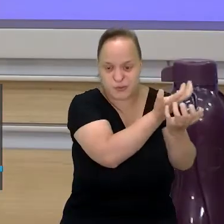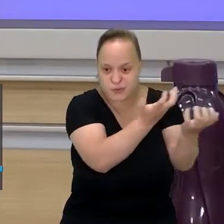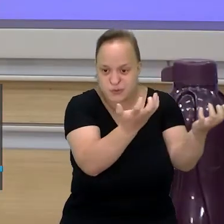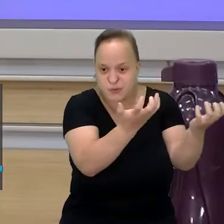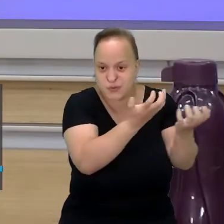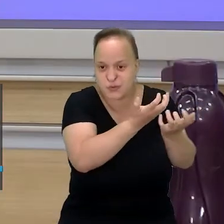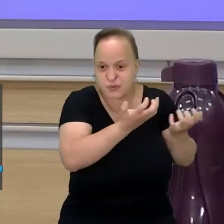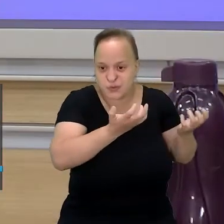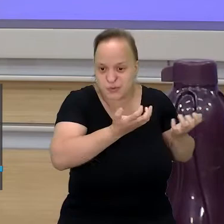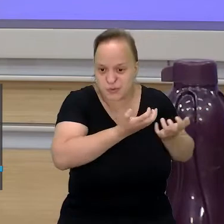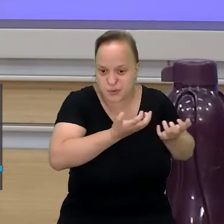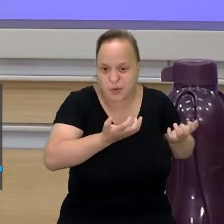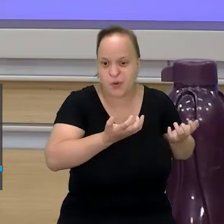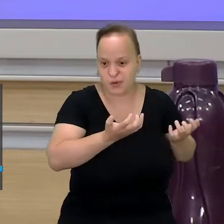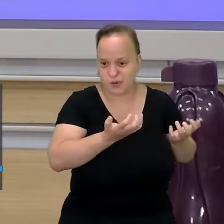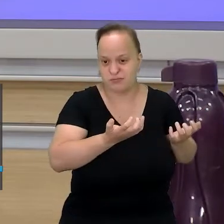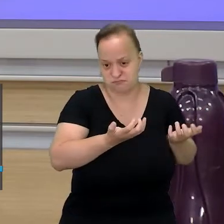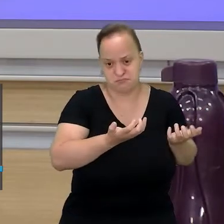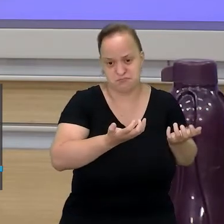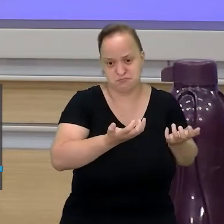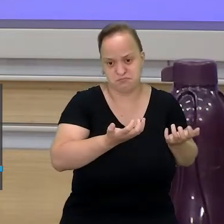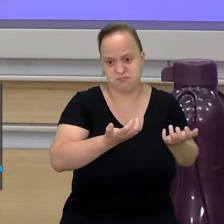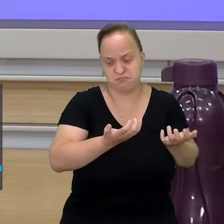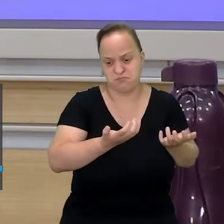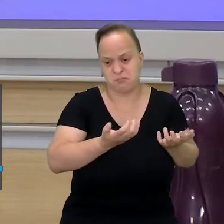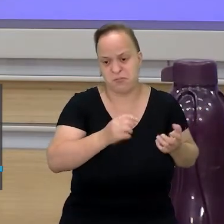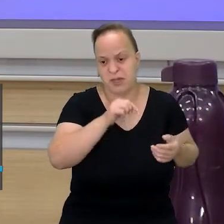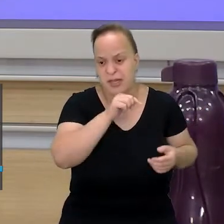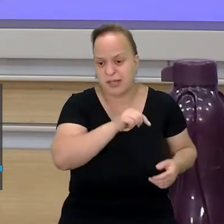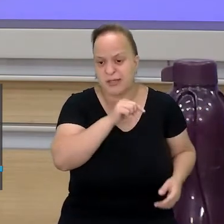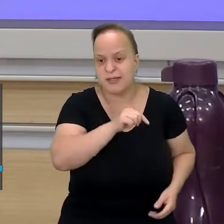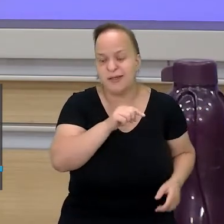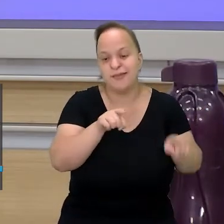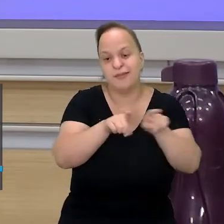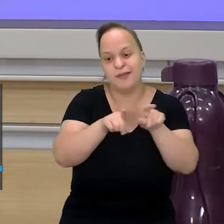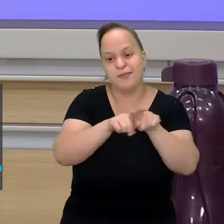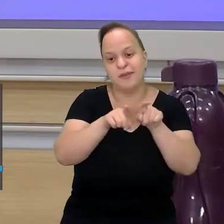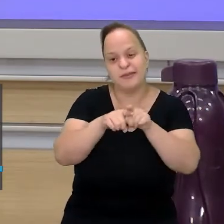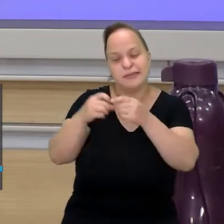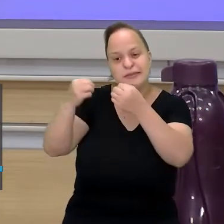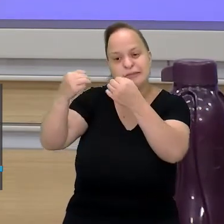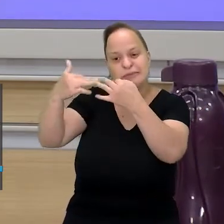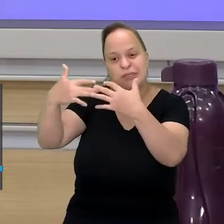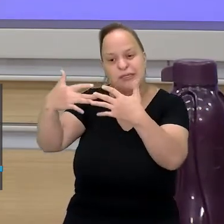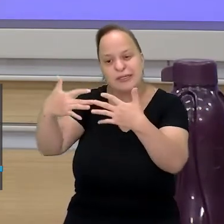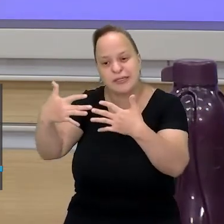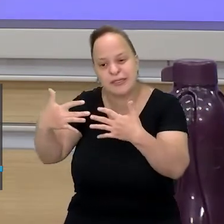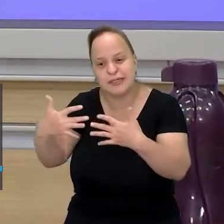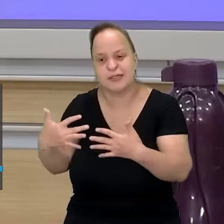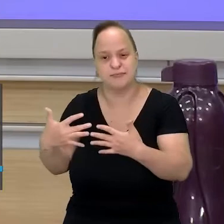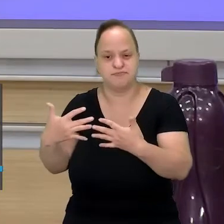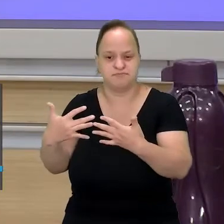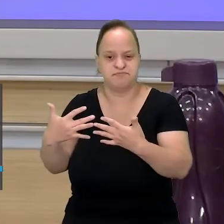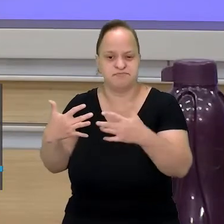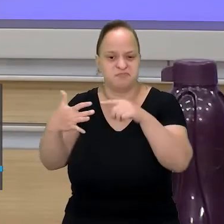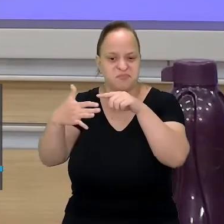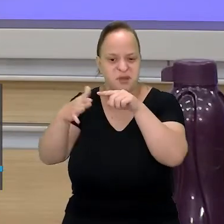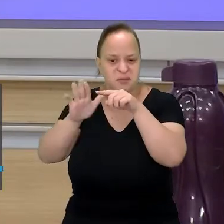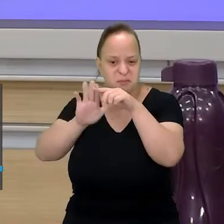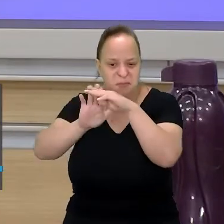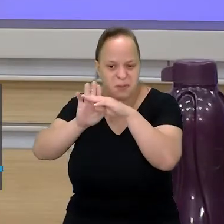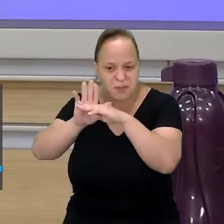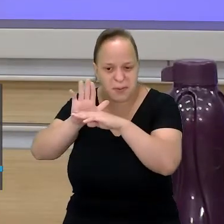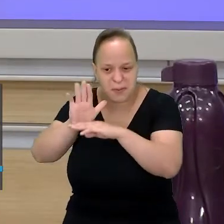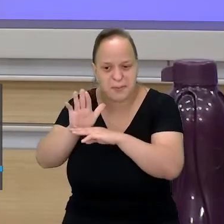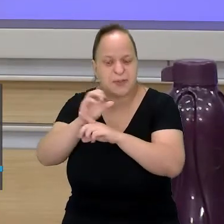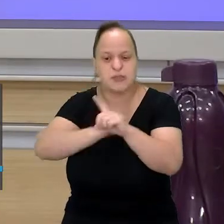a fertilidade do solo, que é o nosso componente, e a gente vai falar um pouquinho sobre essas questões, esses aspectos socioculturais